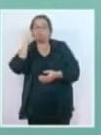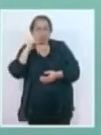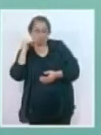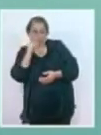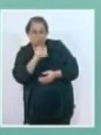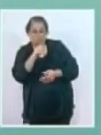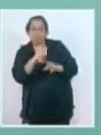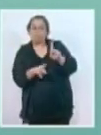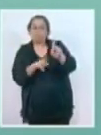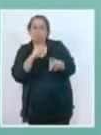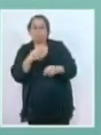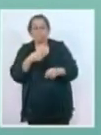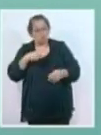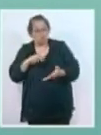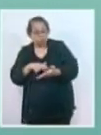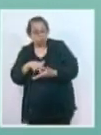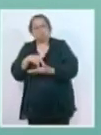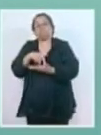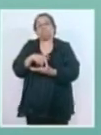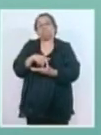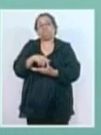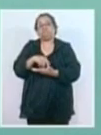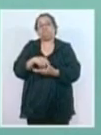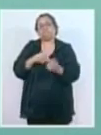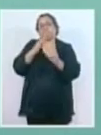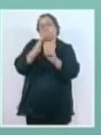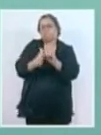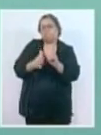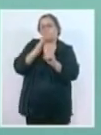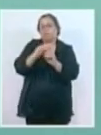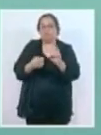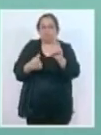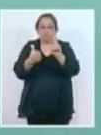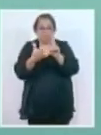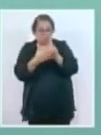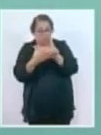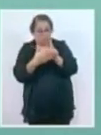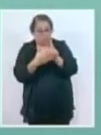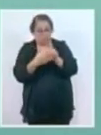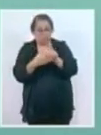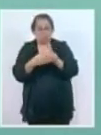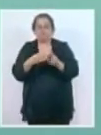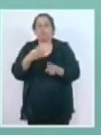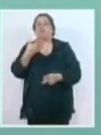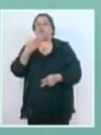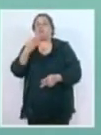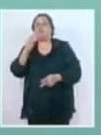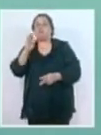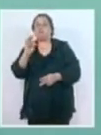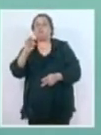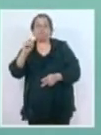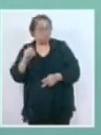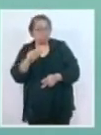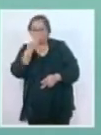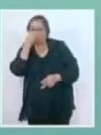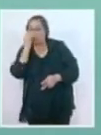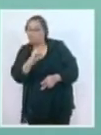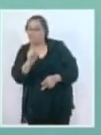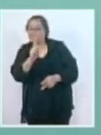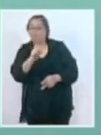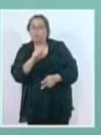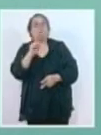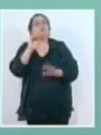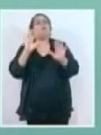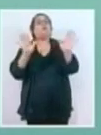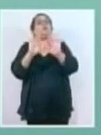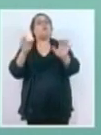mesmo, nessa tribuna aqui, por vezes, eu disse, o Guarani e o Tocantins não estão largados, alô, Prefeitura de Uberlândia, no ápice